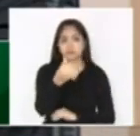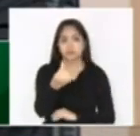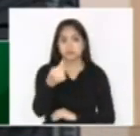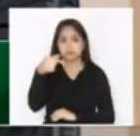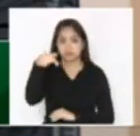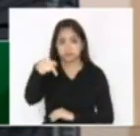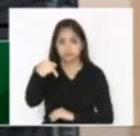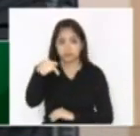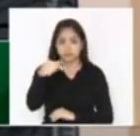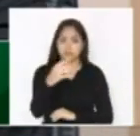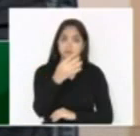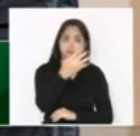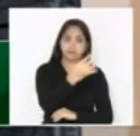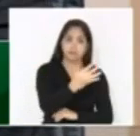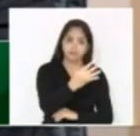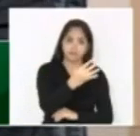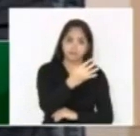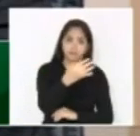467 a